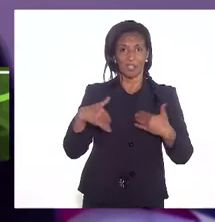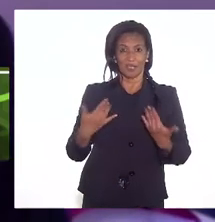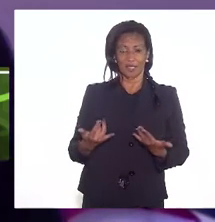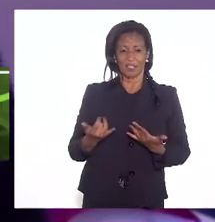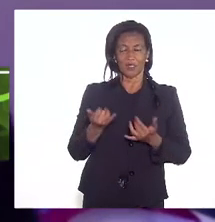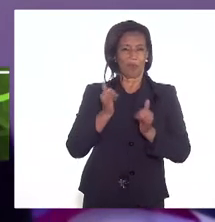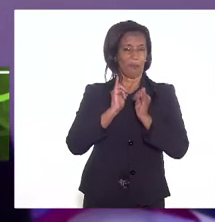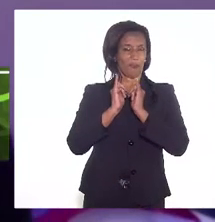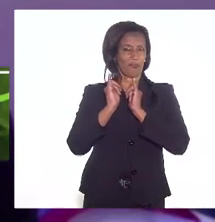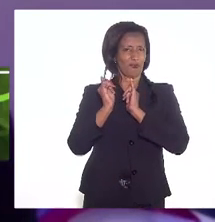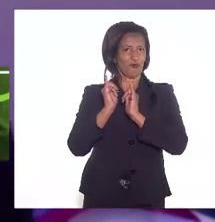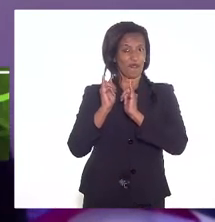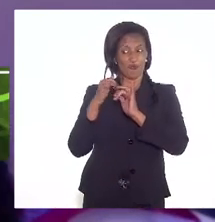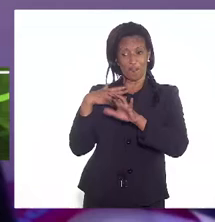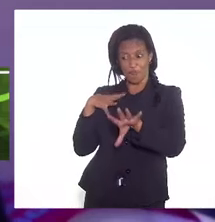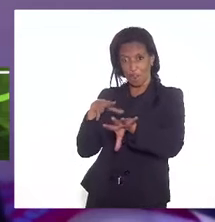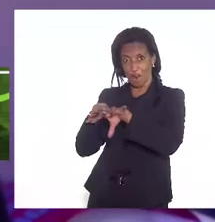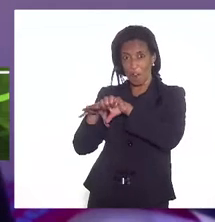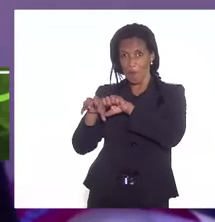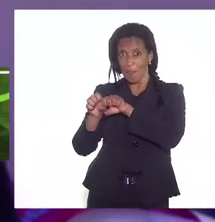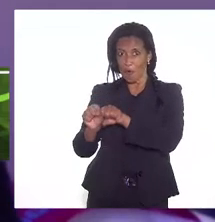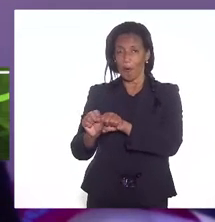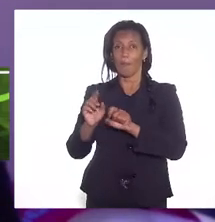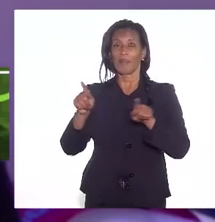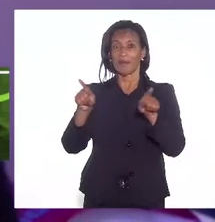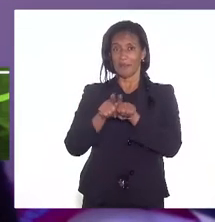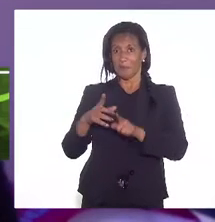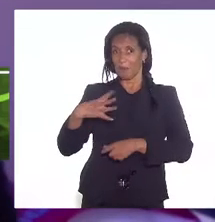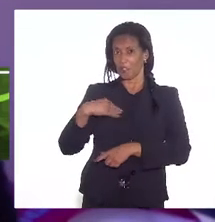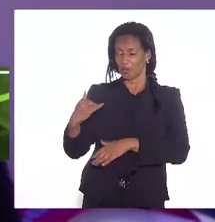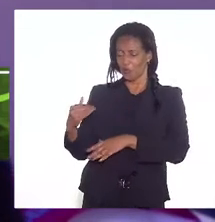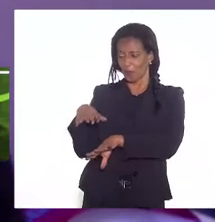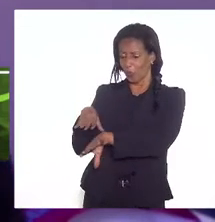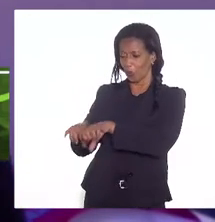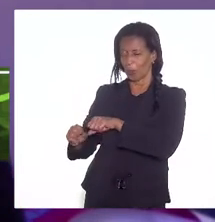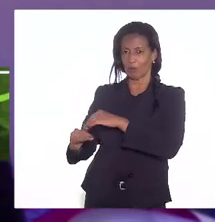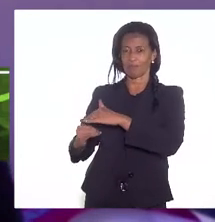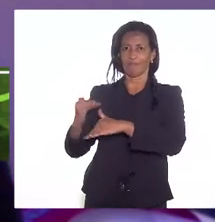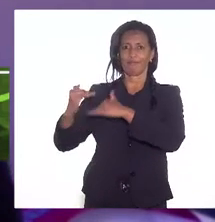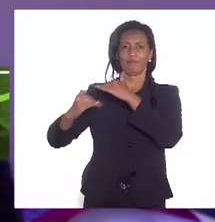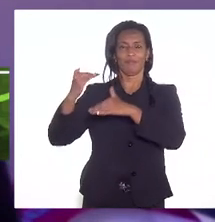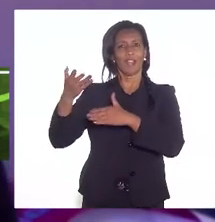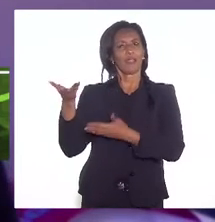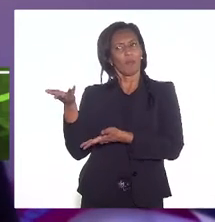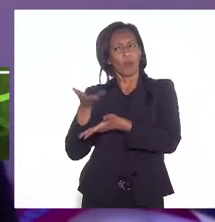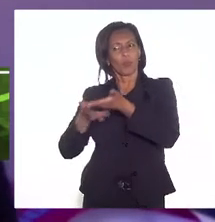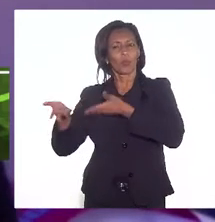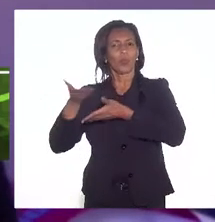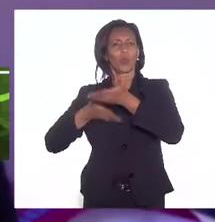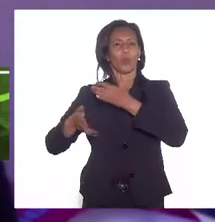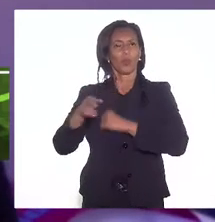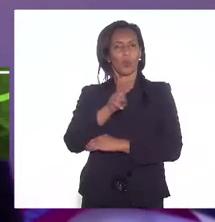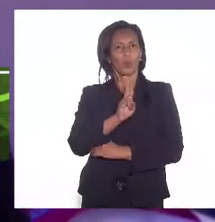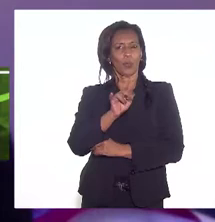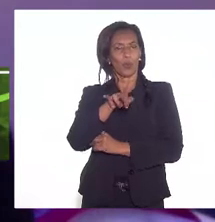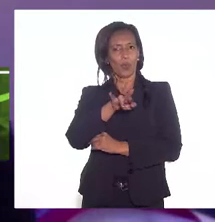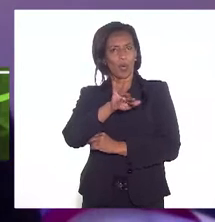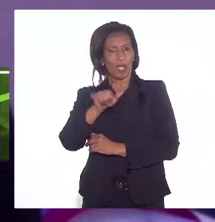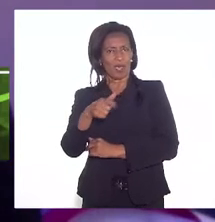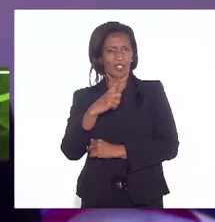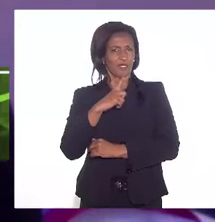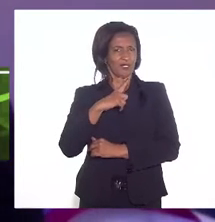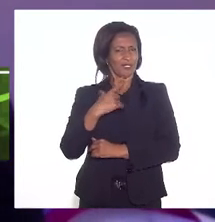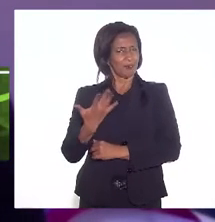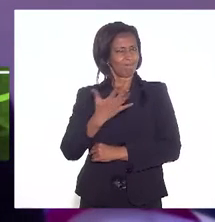me formou como formam meus filhos e também participei um pouco também da UERJ tenho